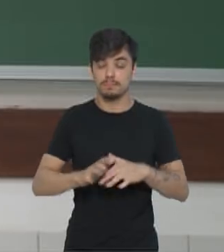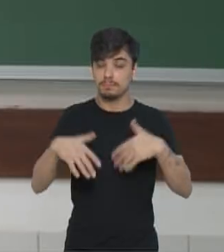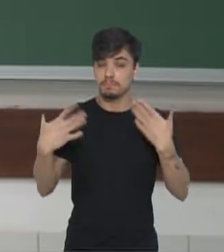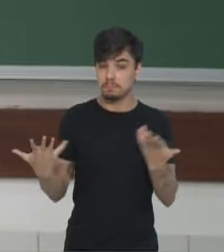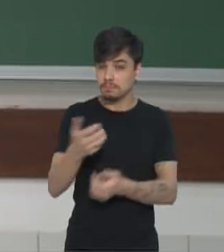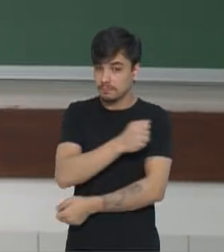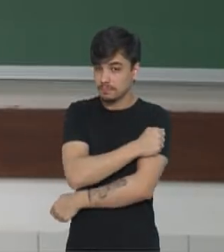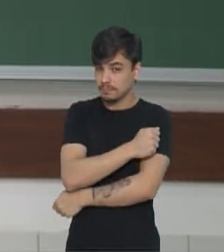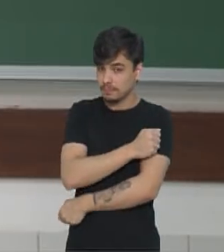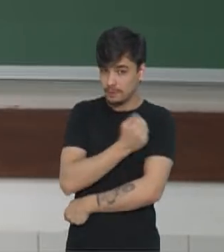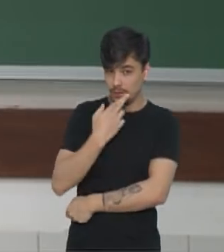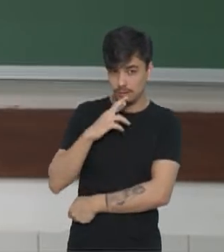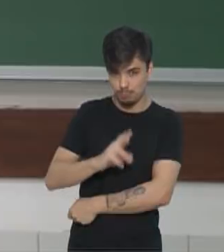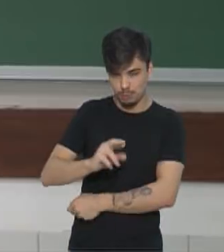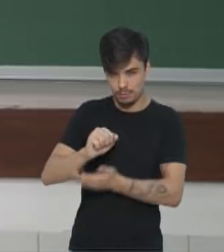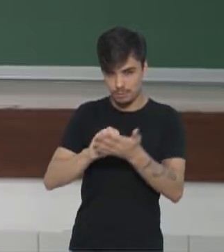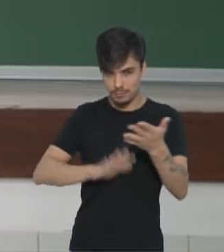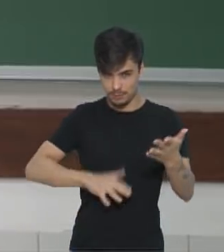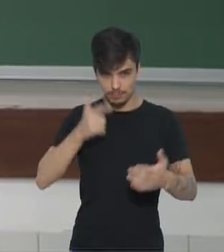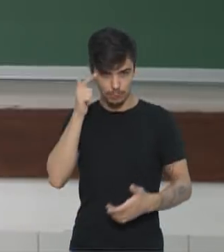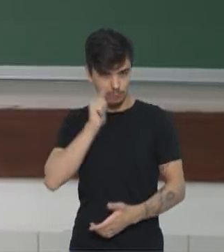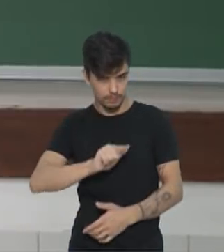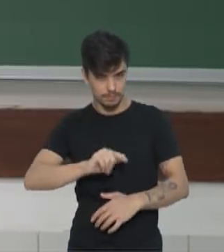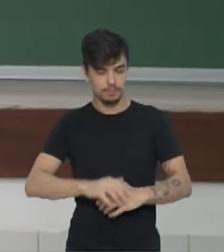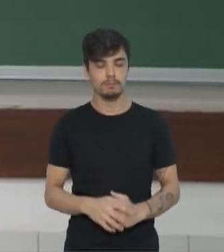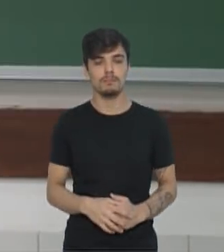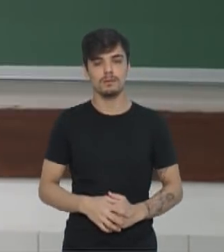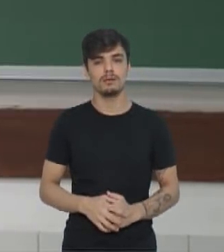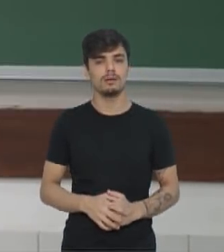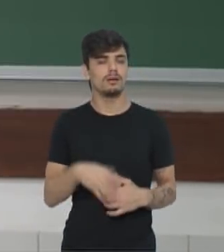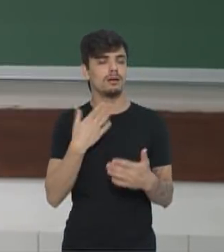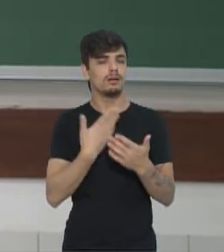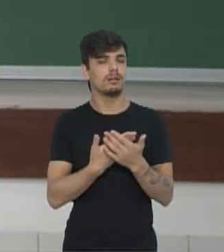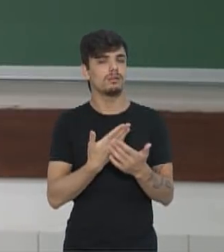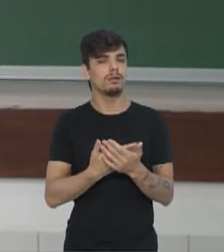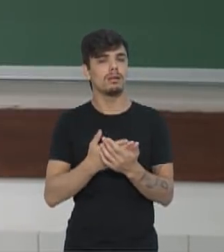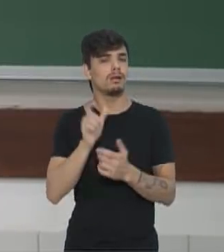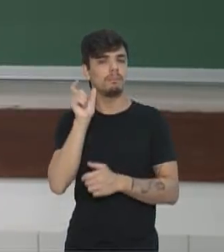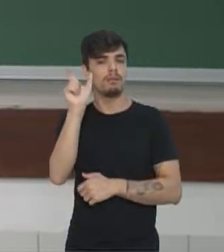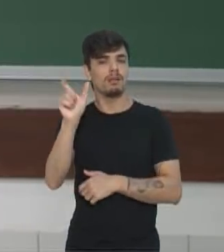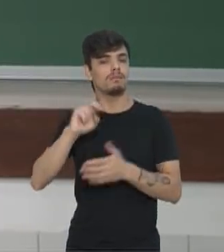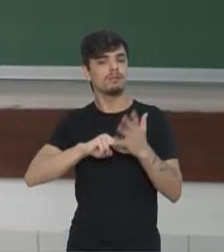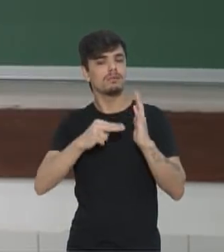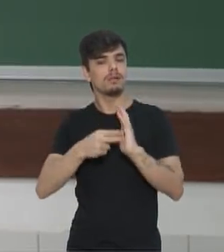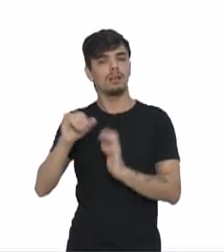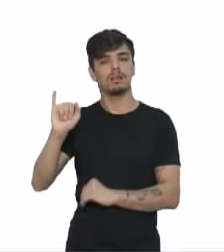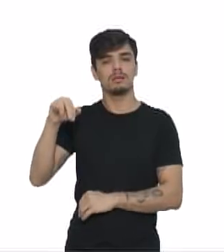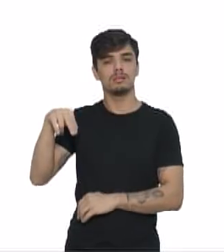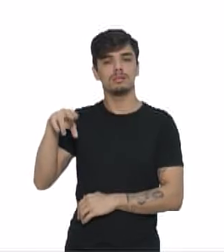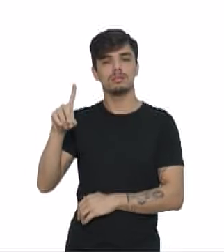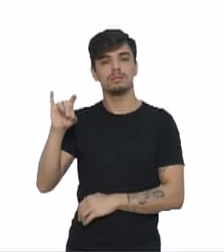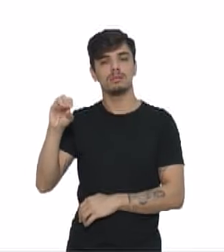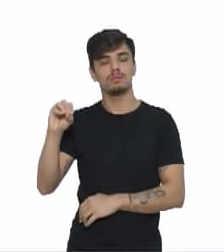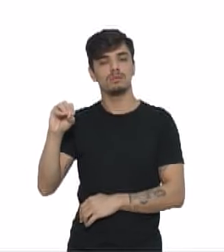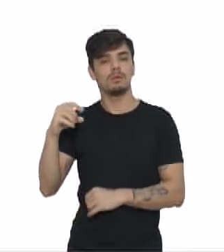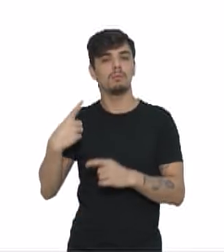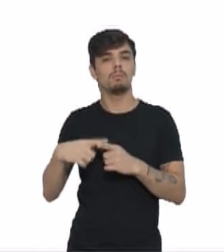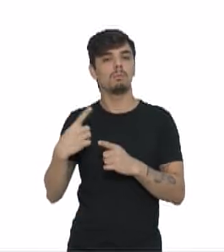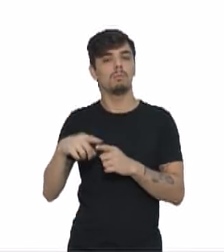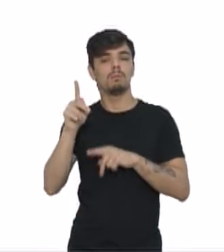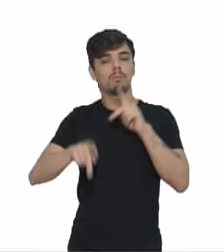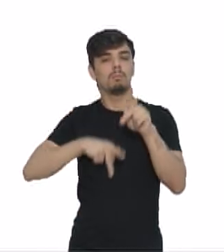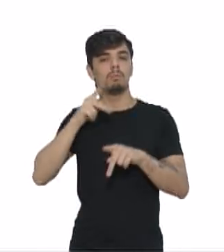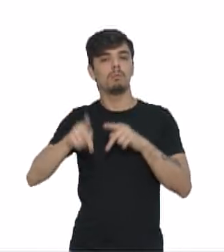Então, meus alunos, respondida essa atividade, estudamos o significado da palavra índio. Por que os povos americanos foram